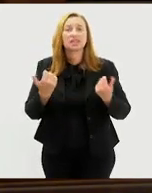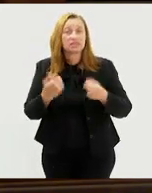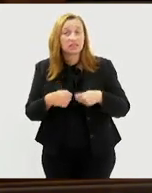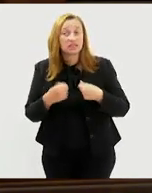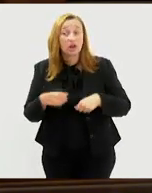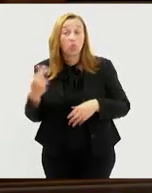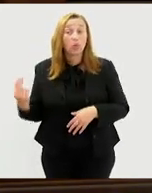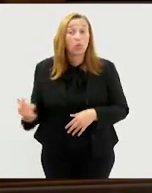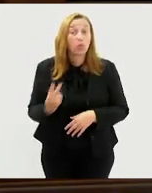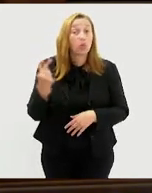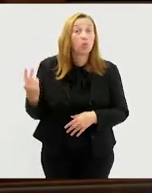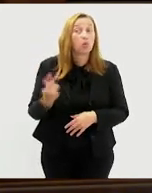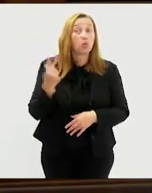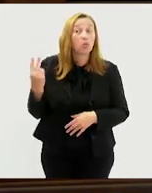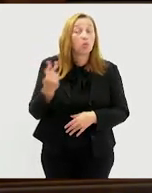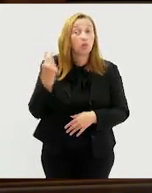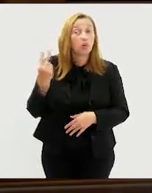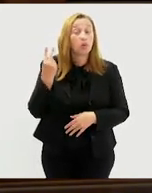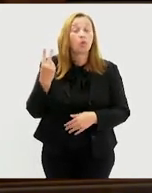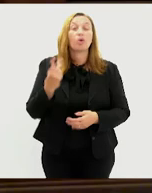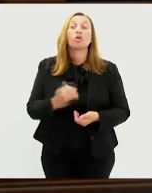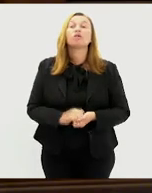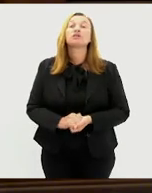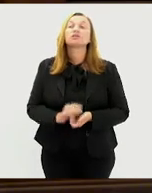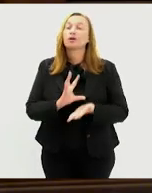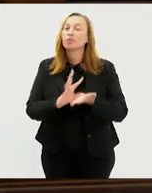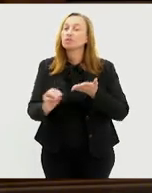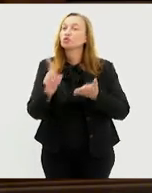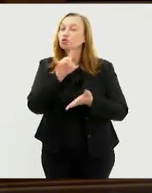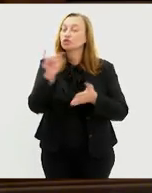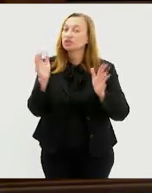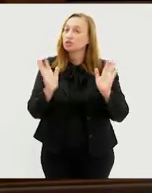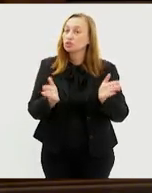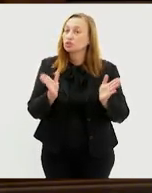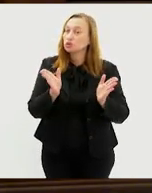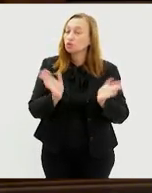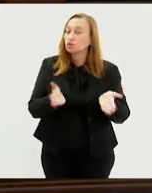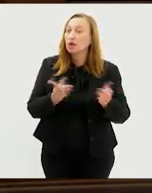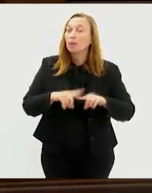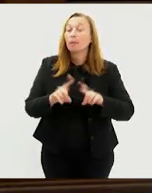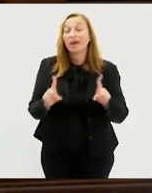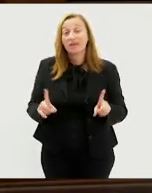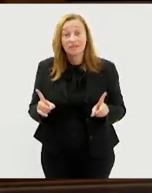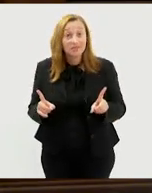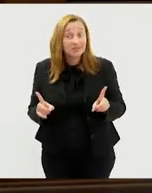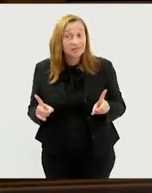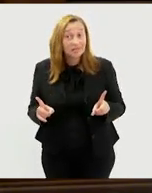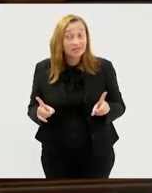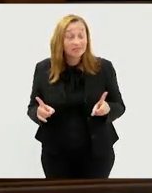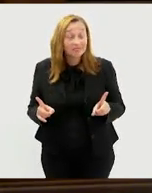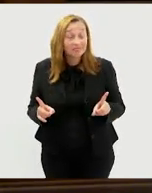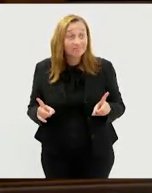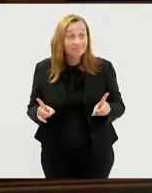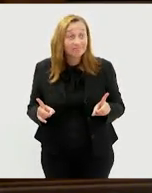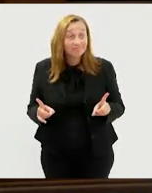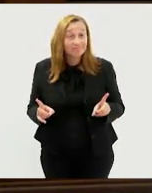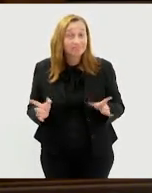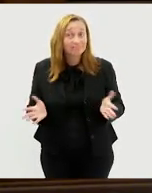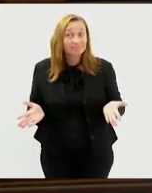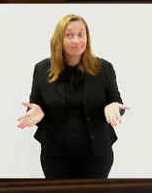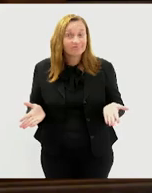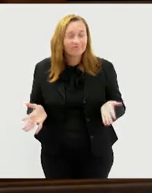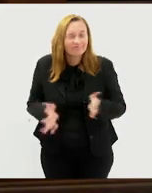valor das suas paas no dia de hoje mas foi absolutamente